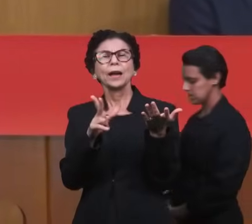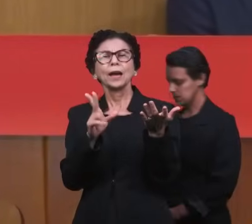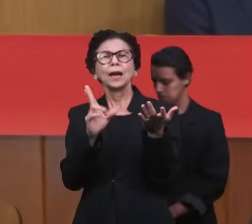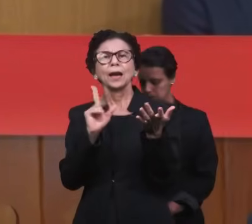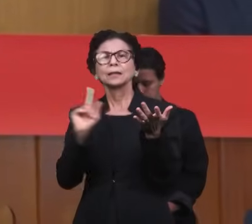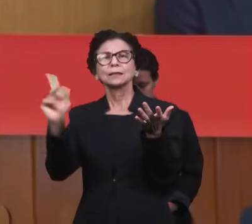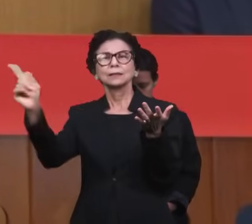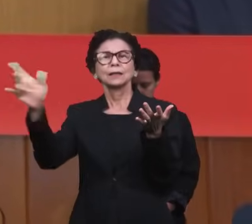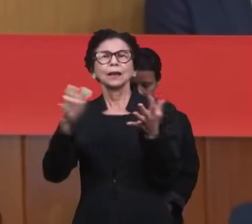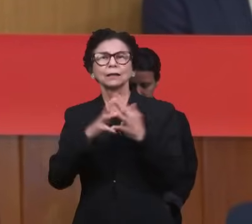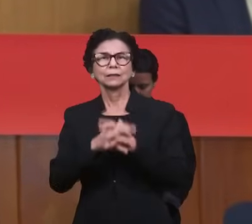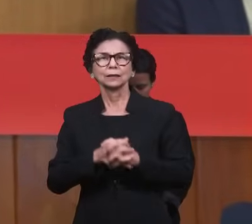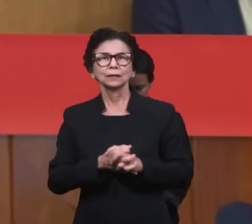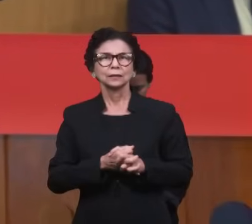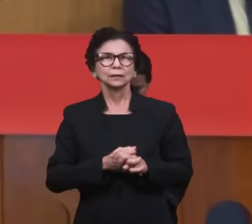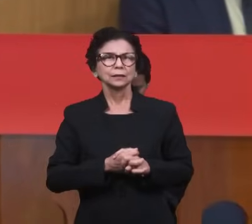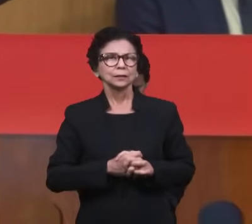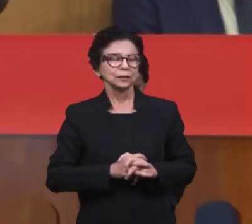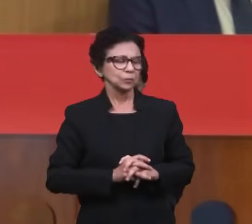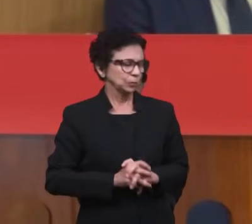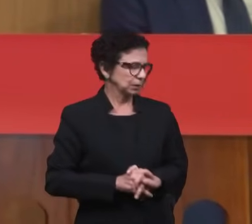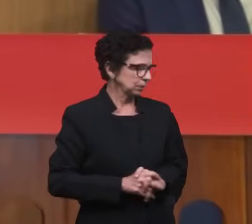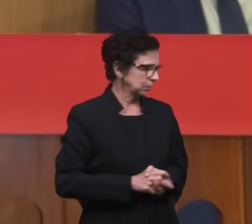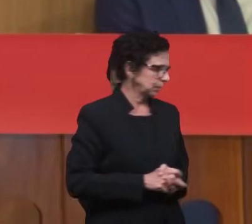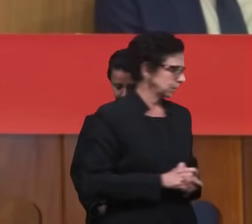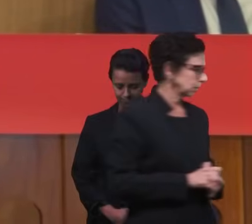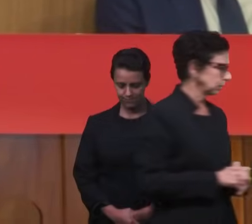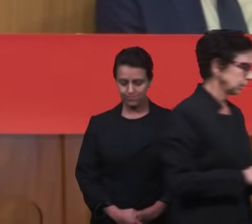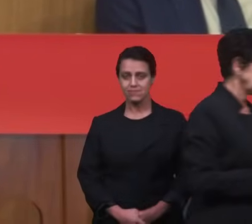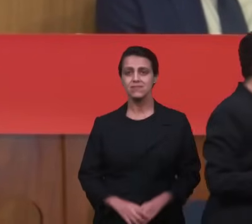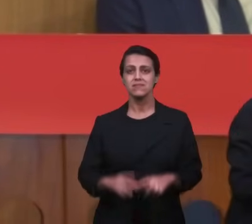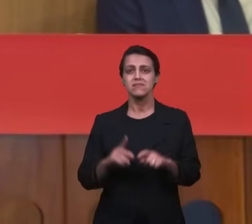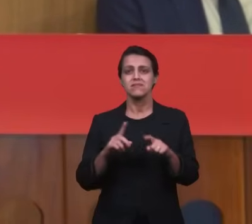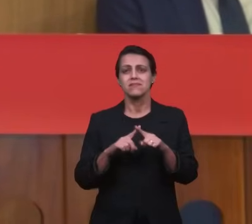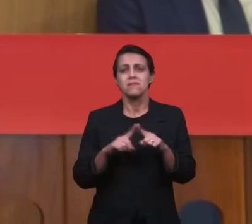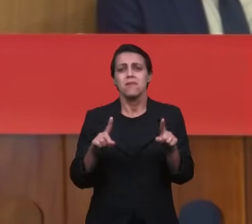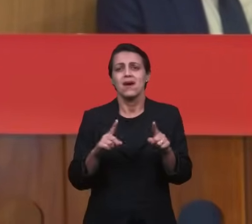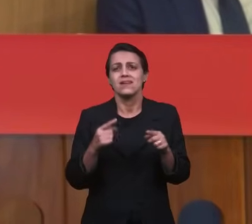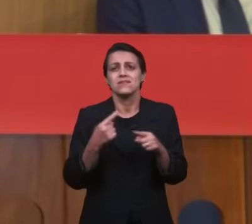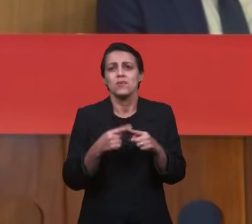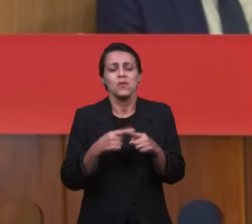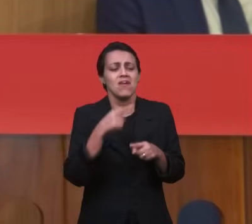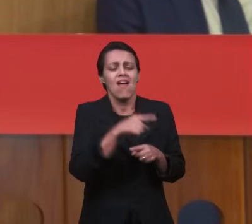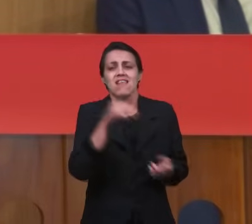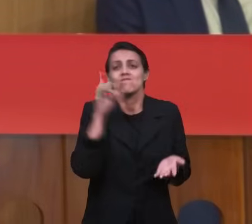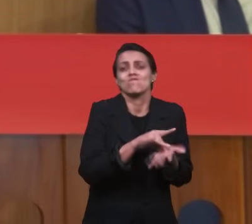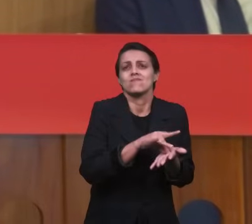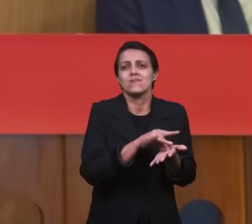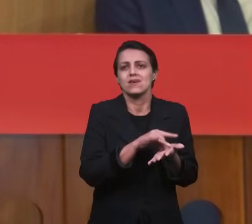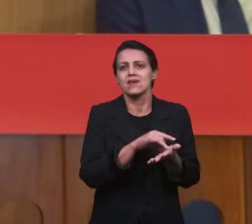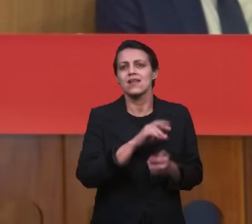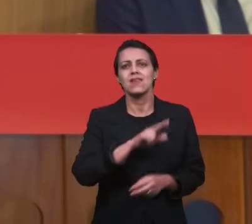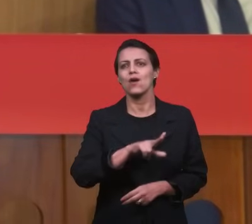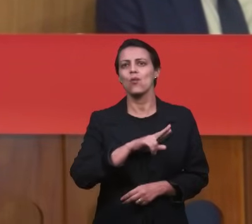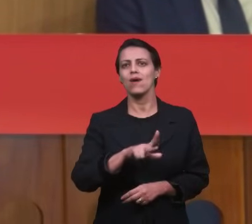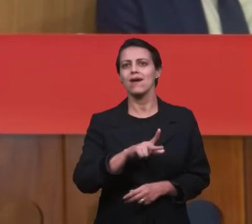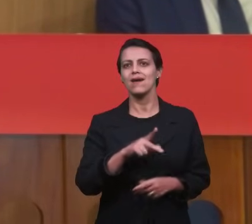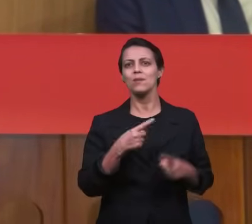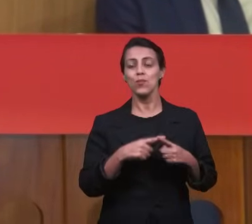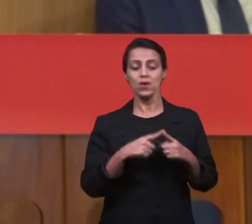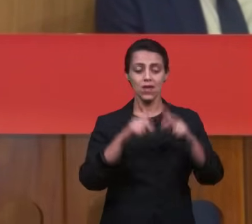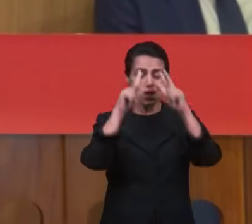que que ela não é absoluta? Porque do homem, e o homem é um ser temporal.